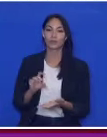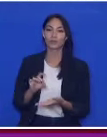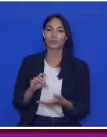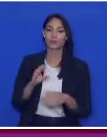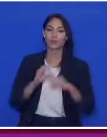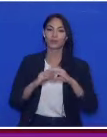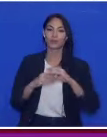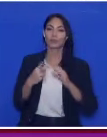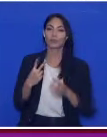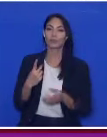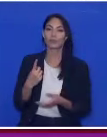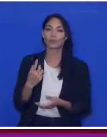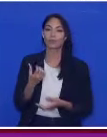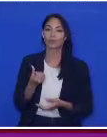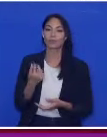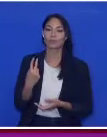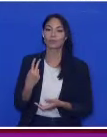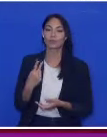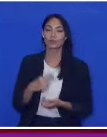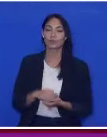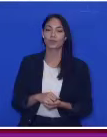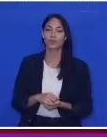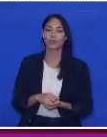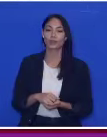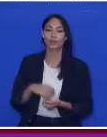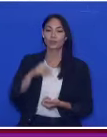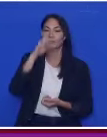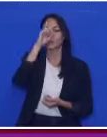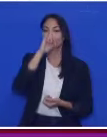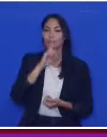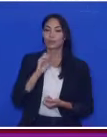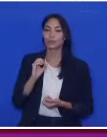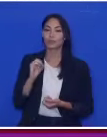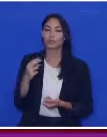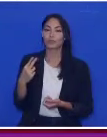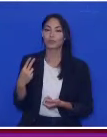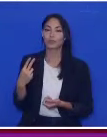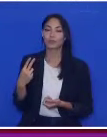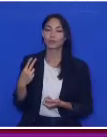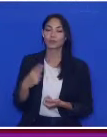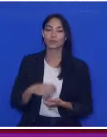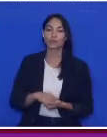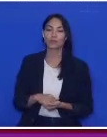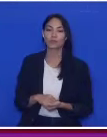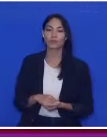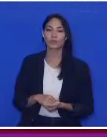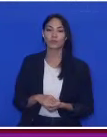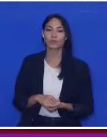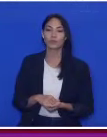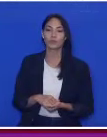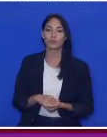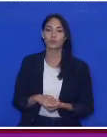Loto Fácil, concurso número 2162. Bola amarela número 02.